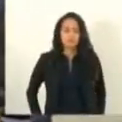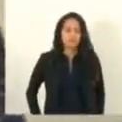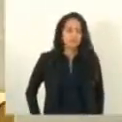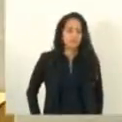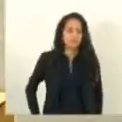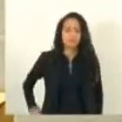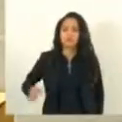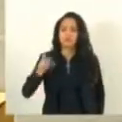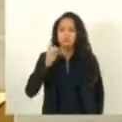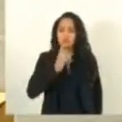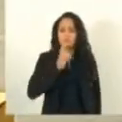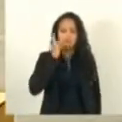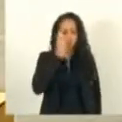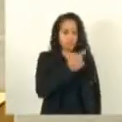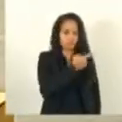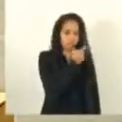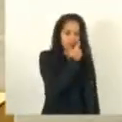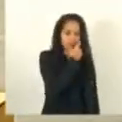Deputado Ari.